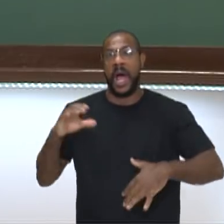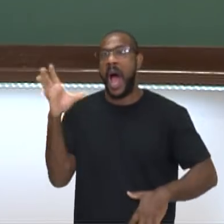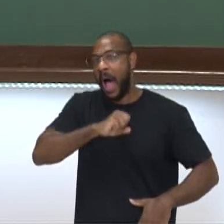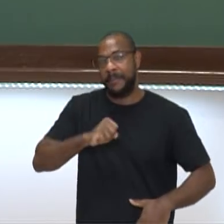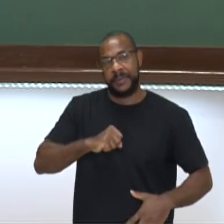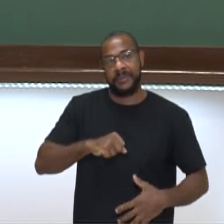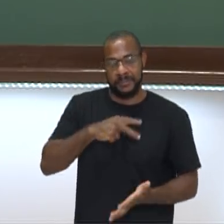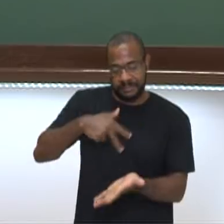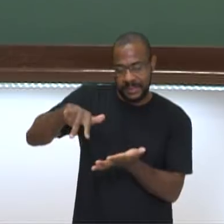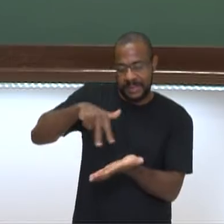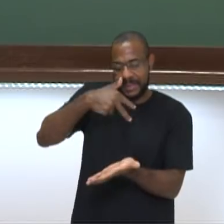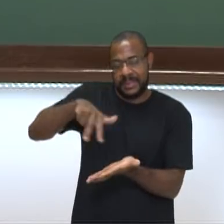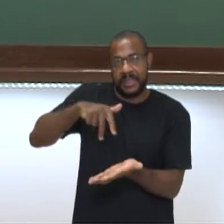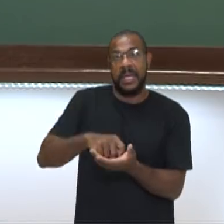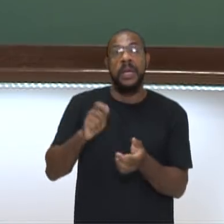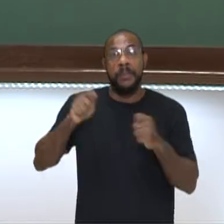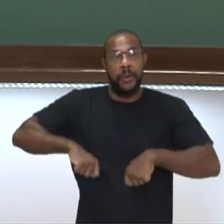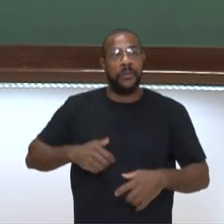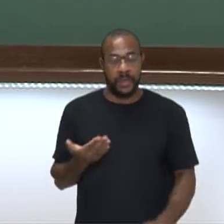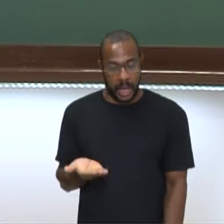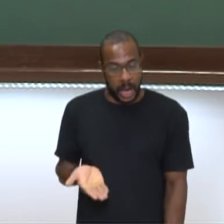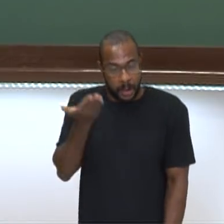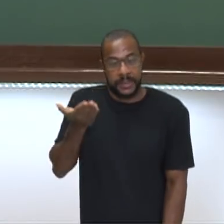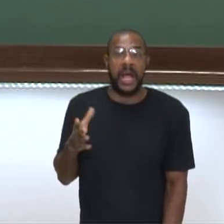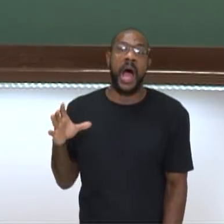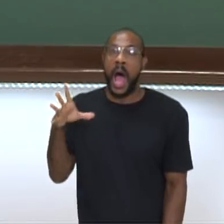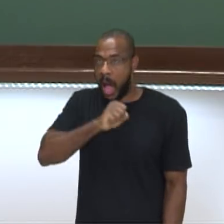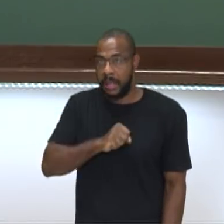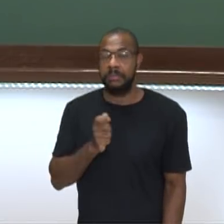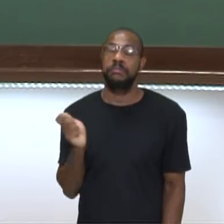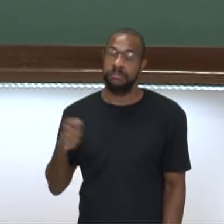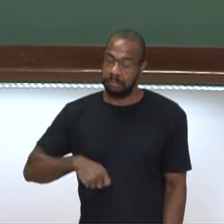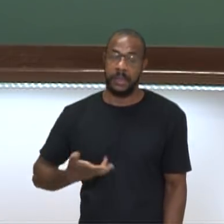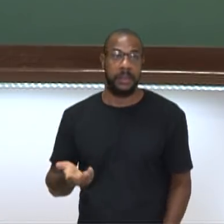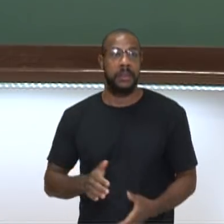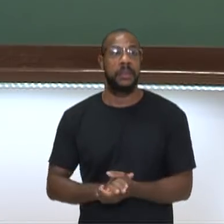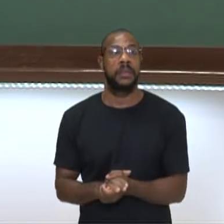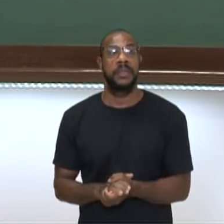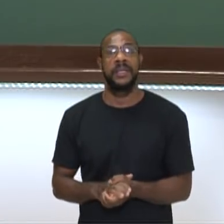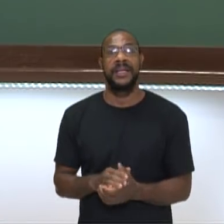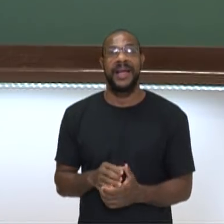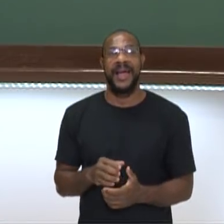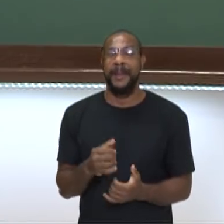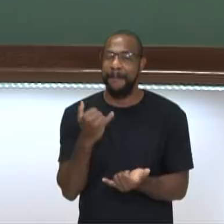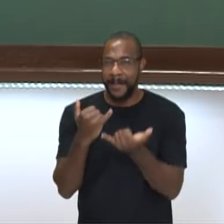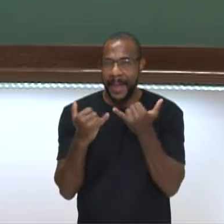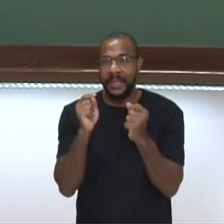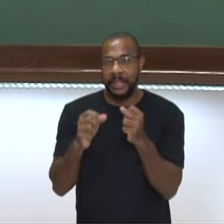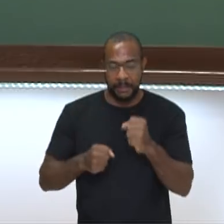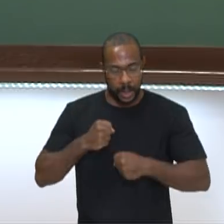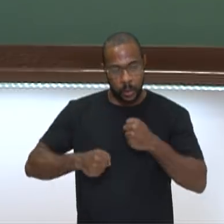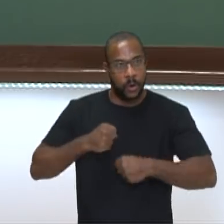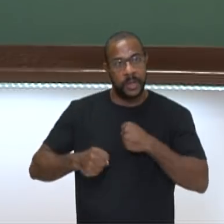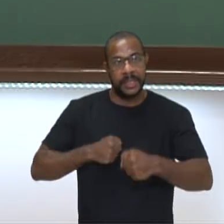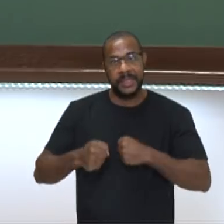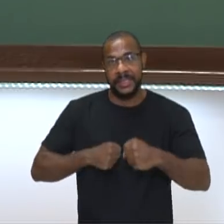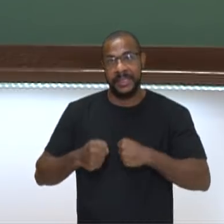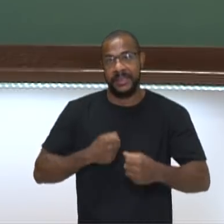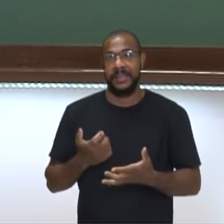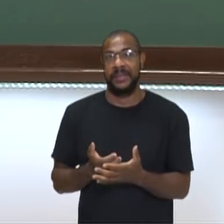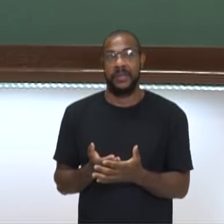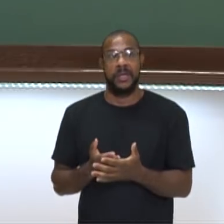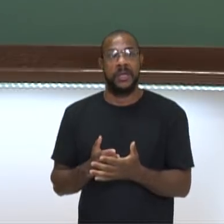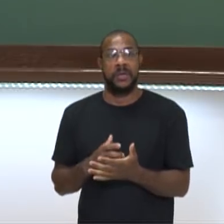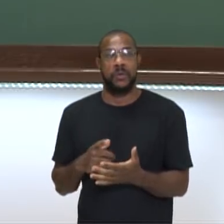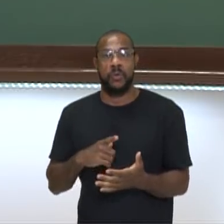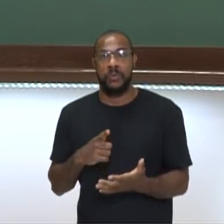acelerados. E ele pode aumentar ainda essa velocidade, tá? É como se fosse uma corrida, onde quando eu estou chegando no final da